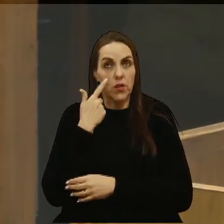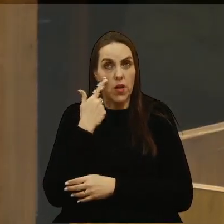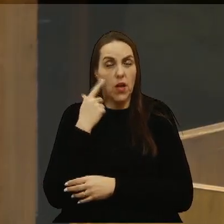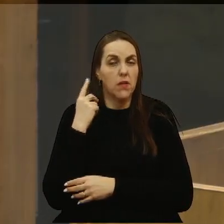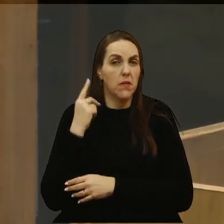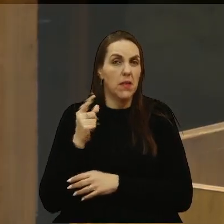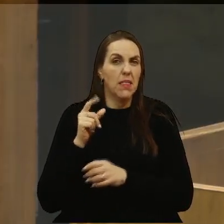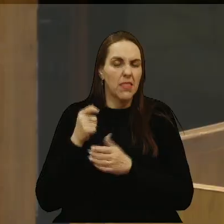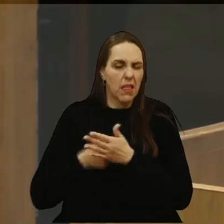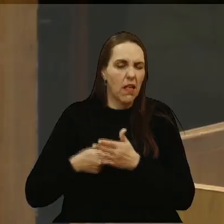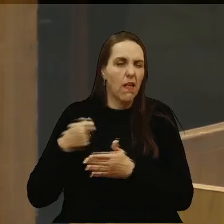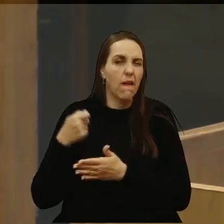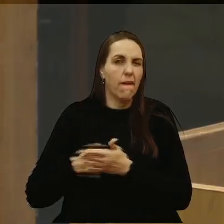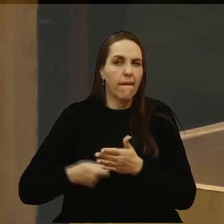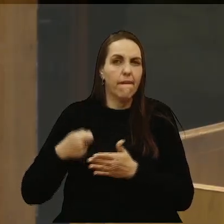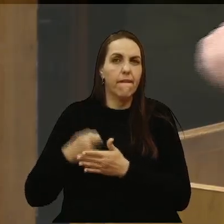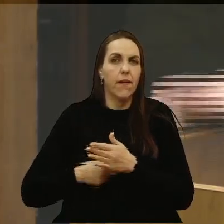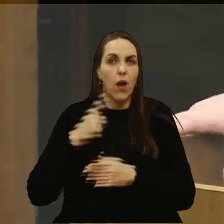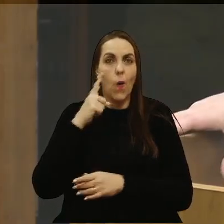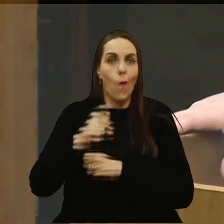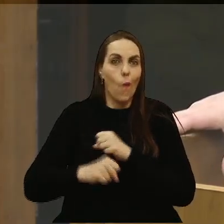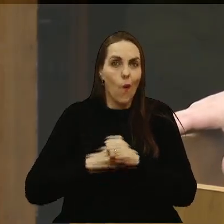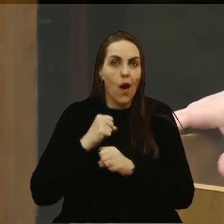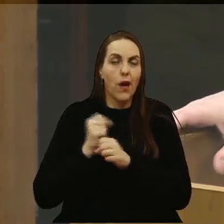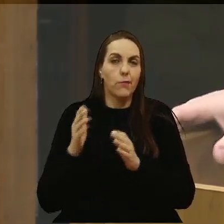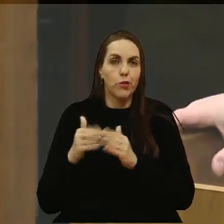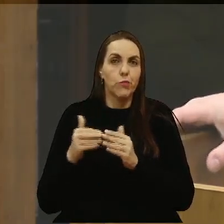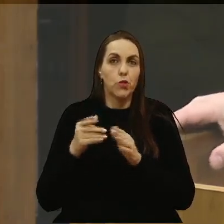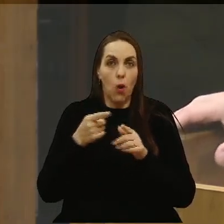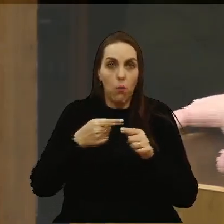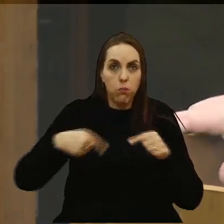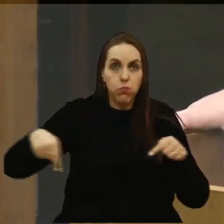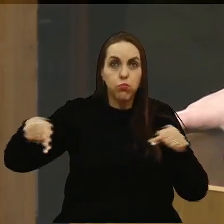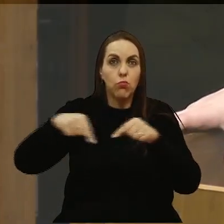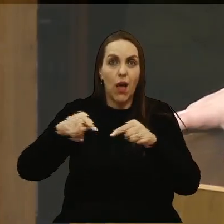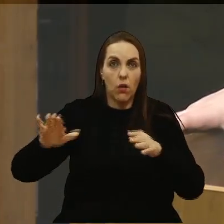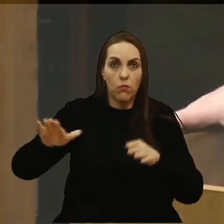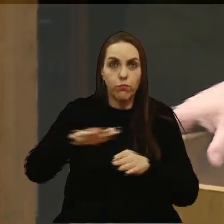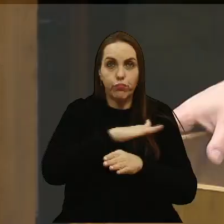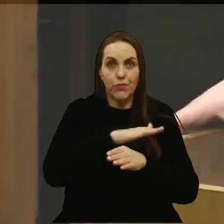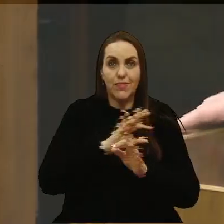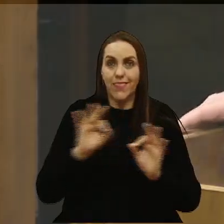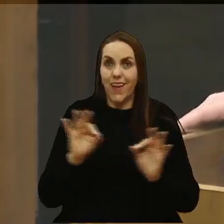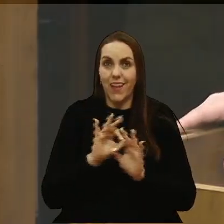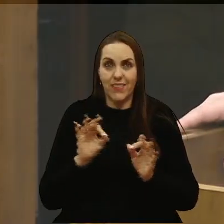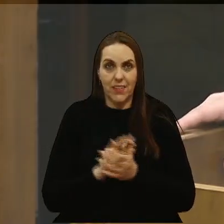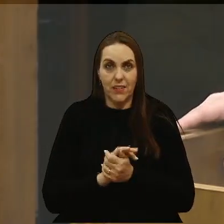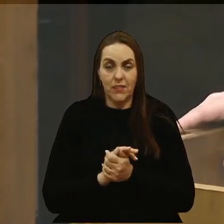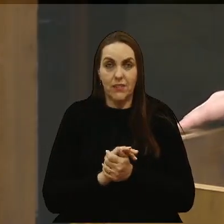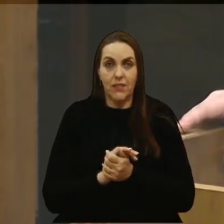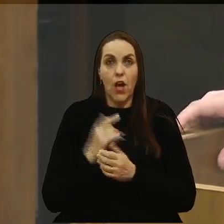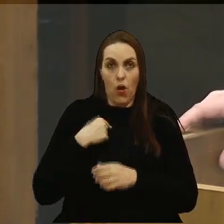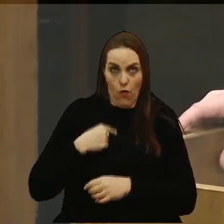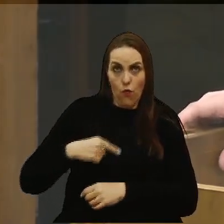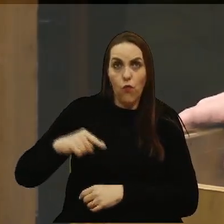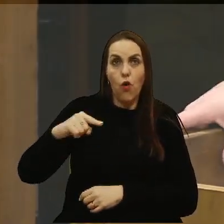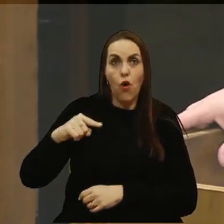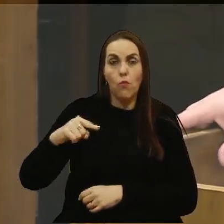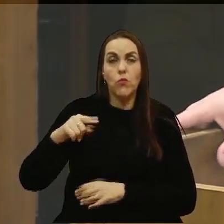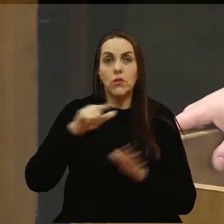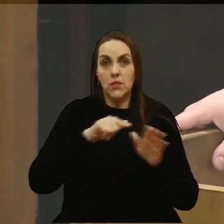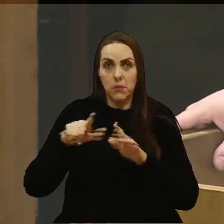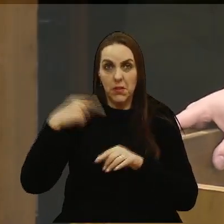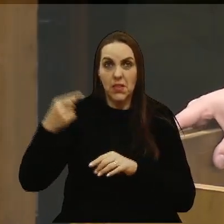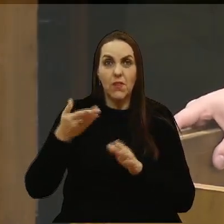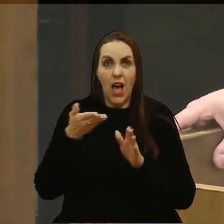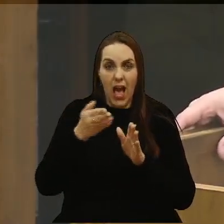ficamos 1 ano pedindo, 1 ano, e nada de tapar buraco. O que aconteceu? Fomos lá, na semana seguinte, abriram de novo os